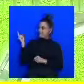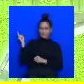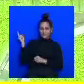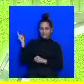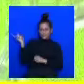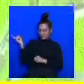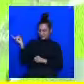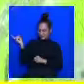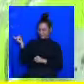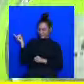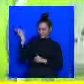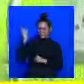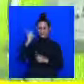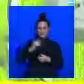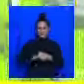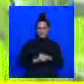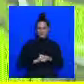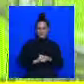Valendo!